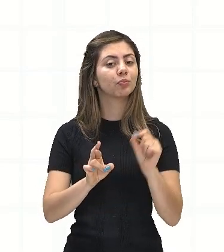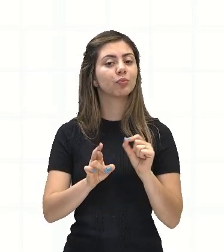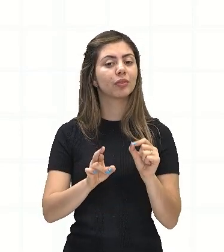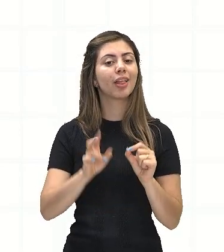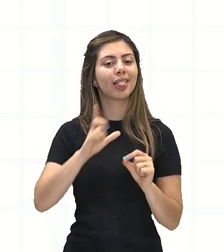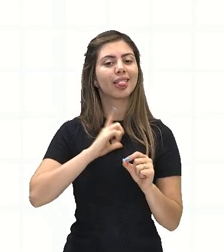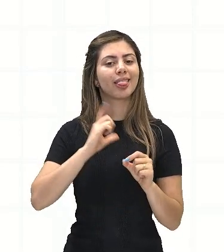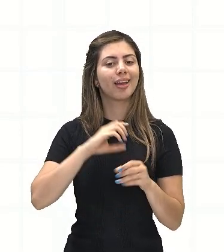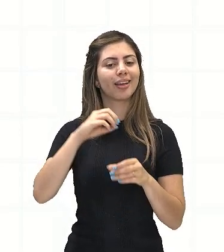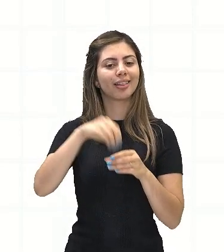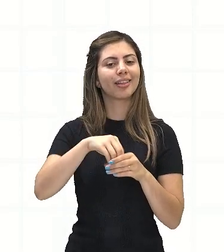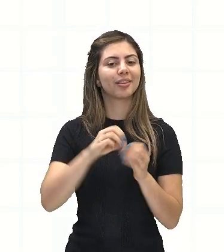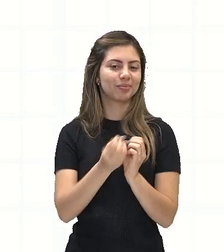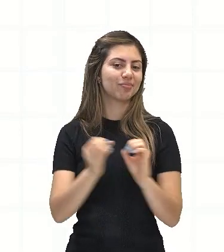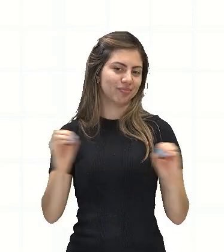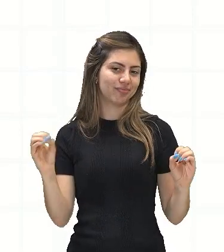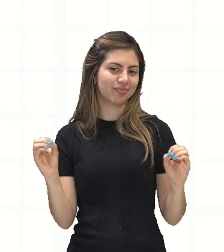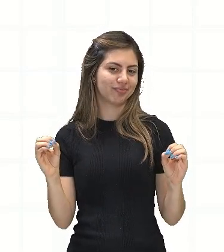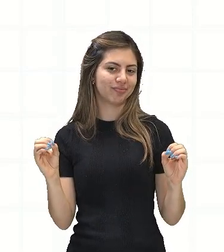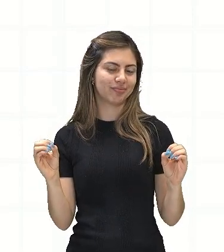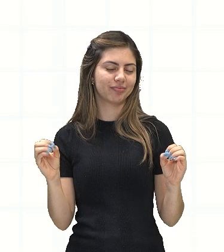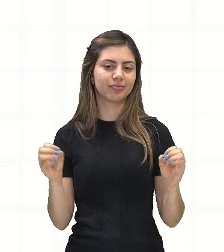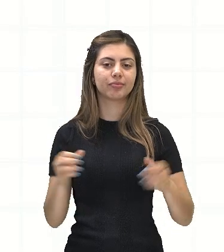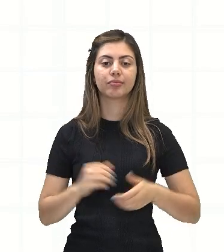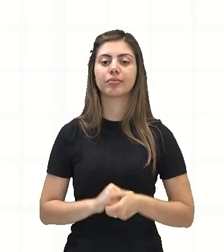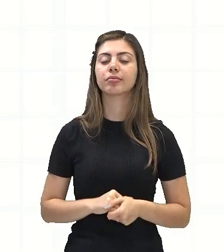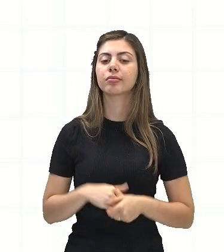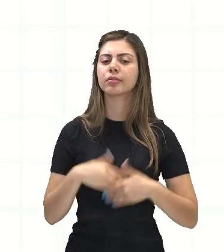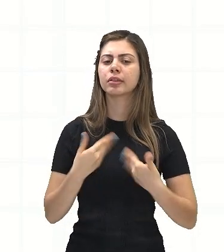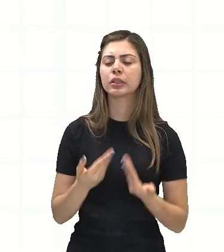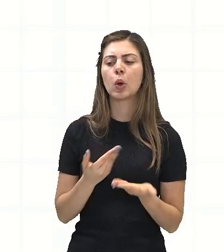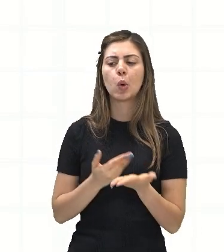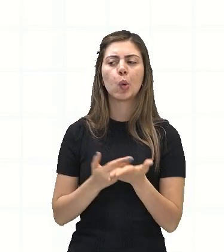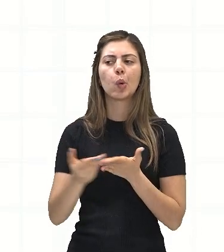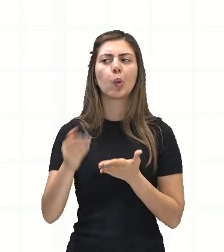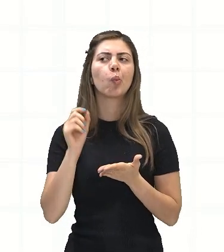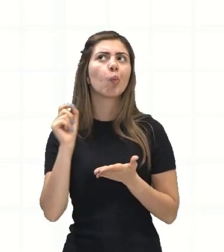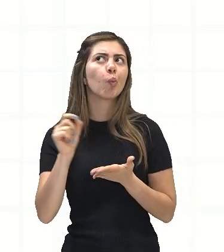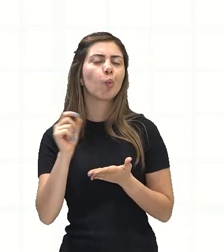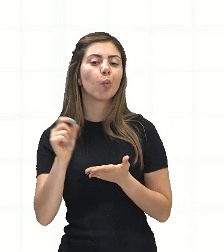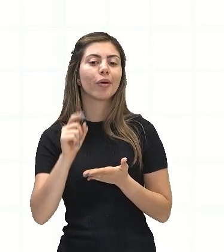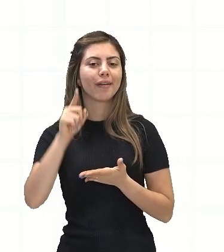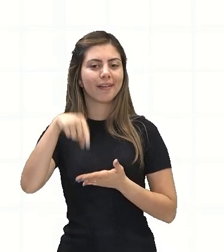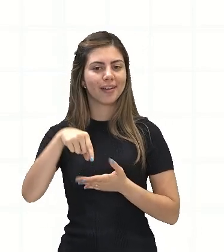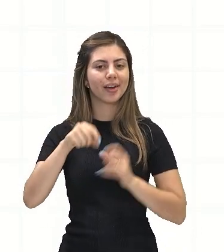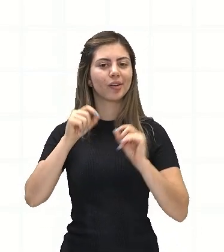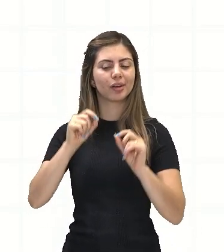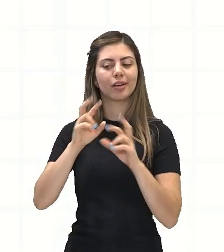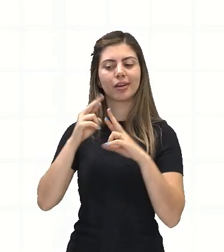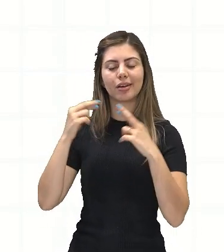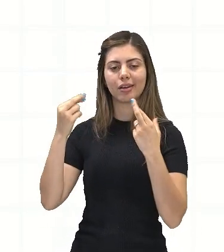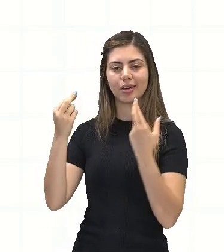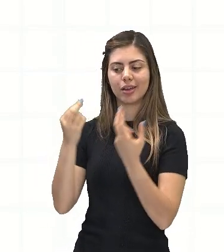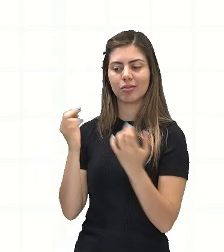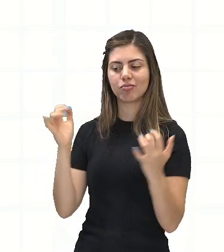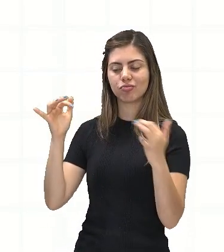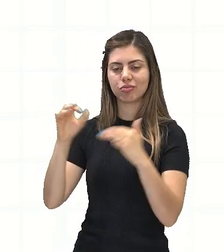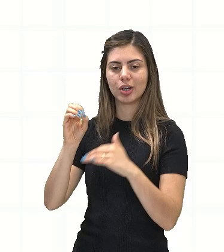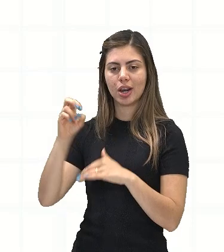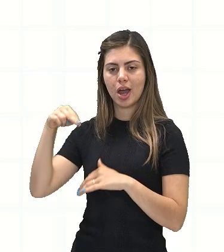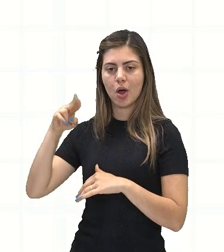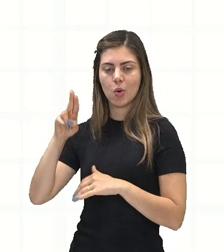estará dentro da própria oração, né? Então, o que foi que começou? A Conferência das Nações Unidas